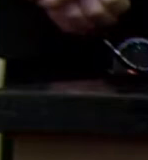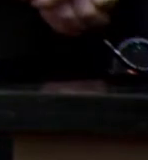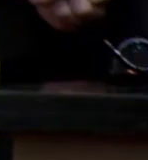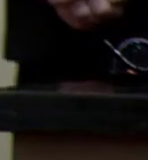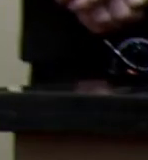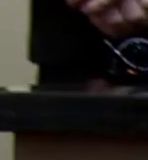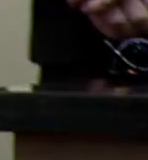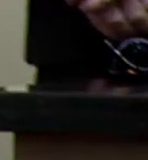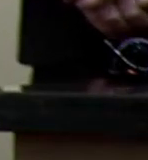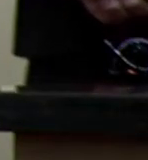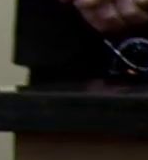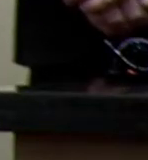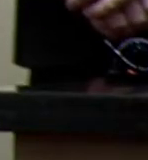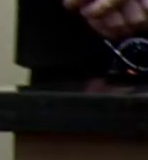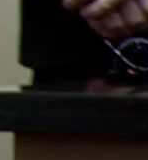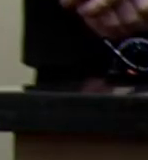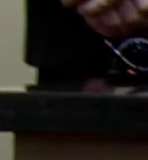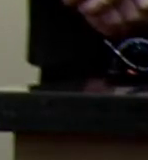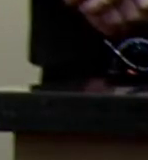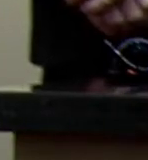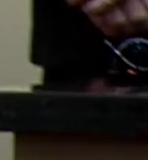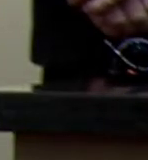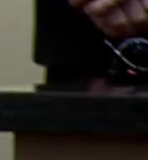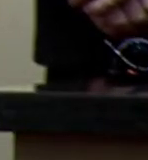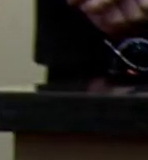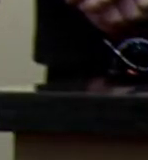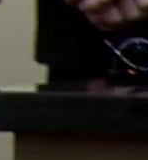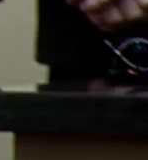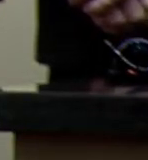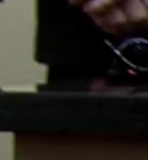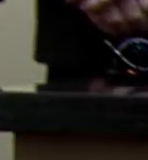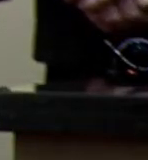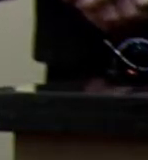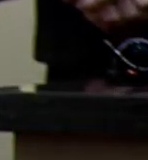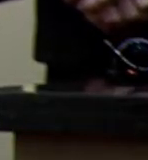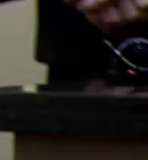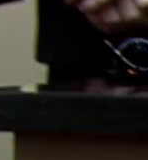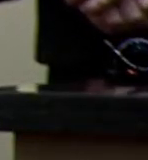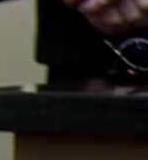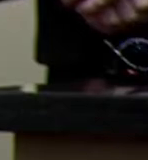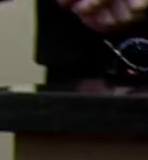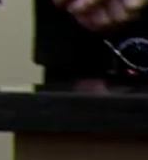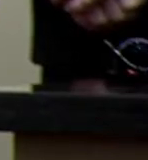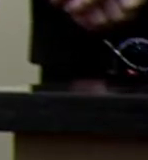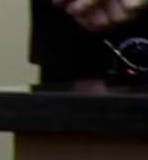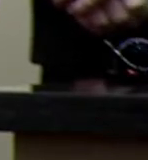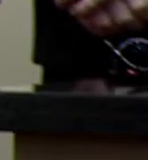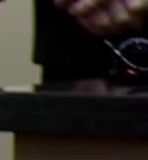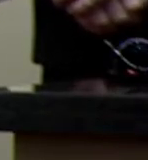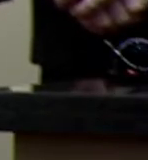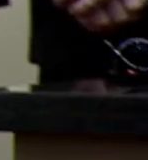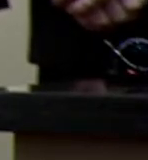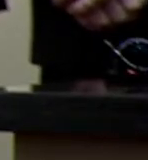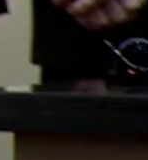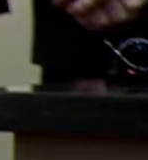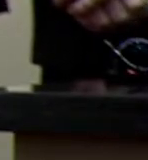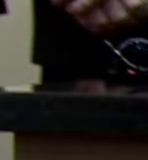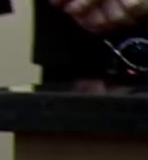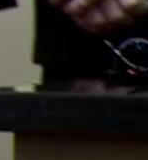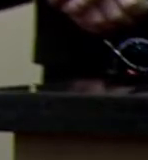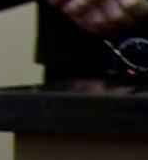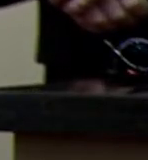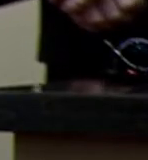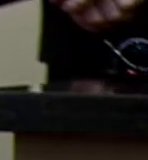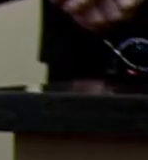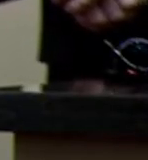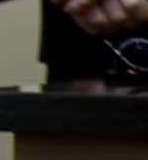da 3ª sessão legislativa da 19ª legislatura da Assembleia Legislativa, realizada em 21 de outubro de